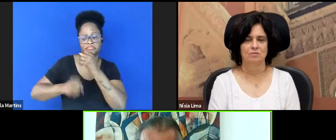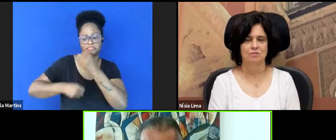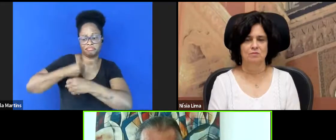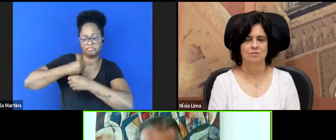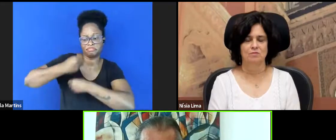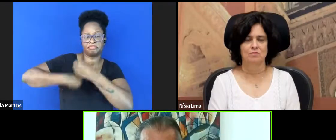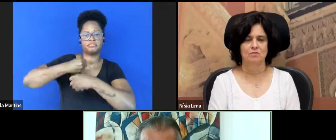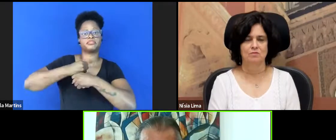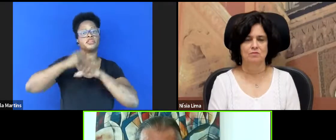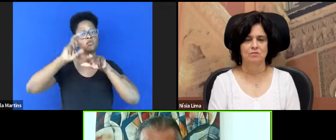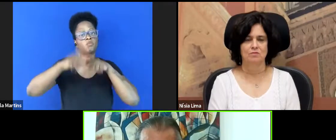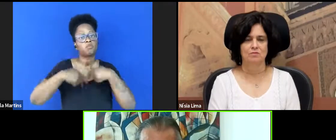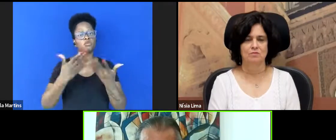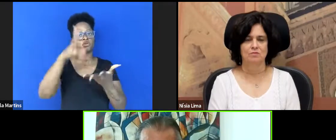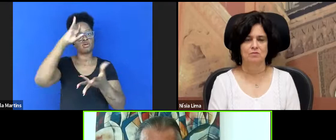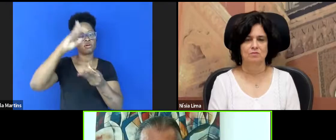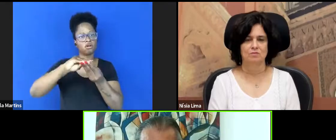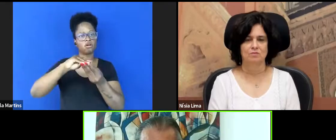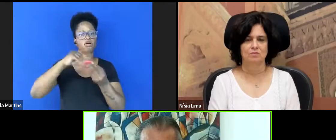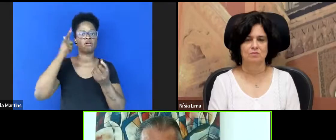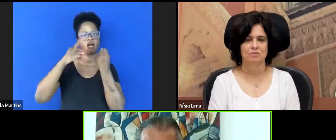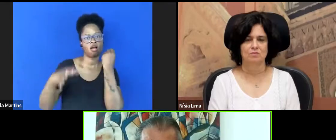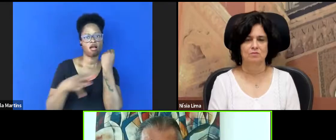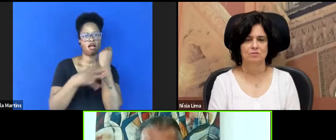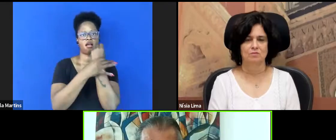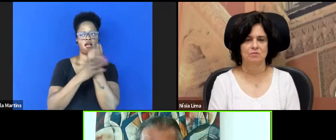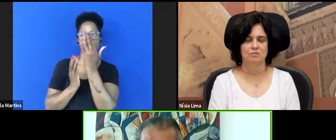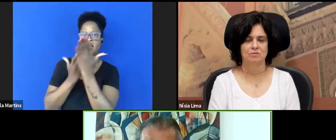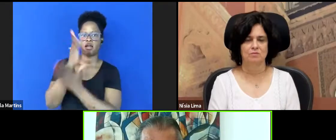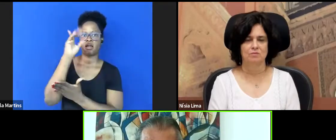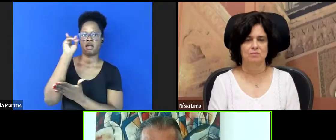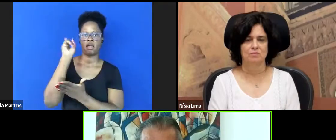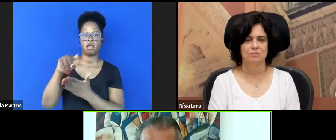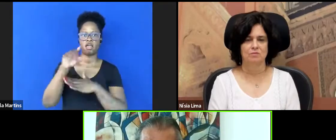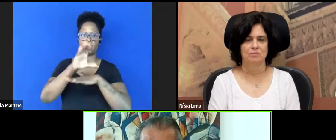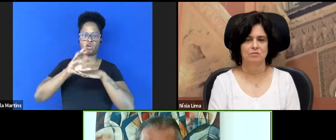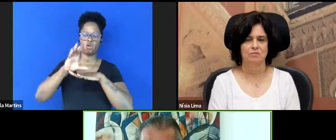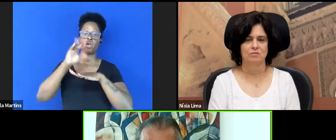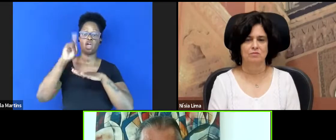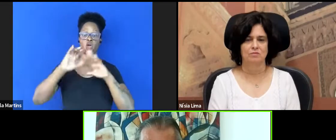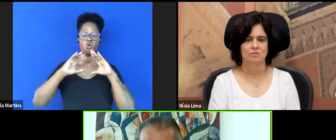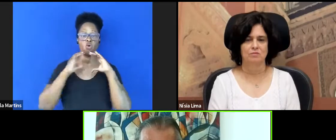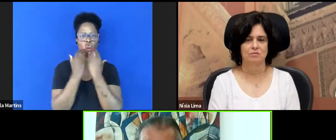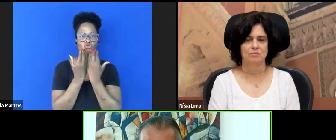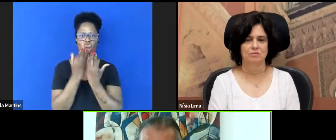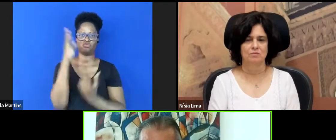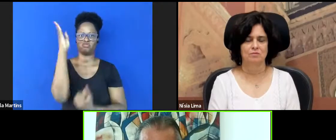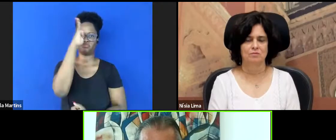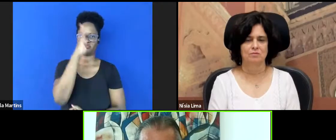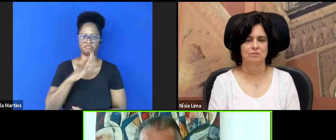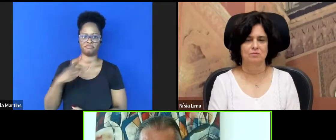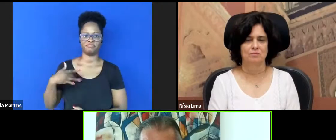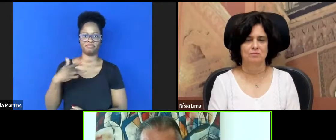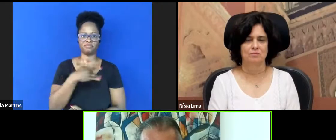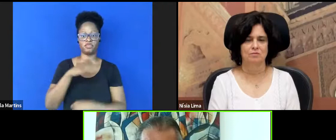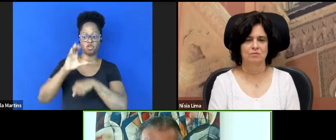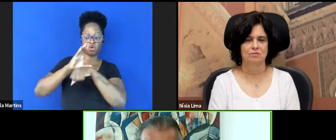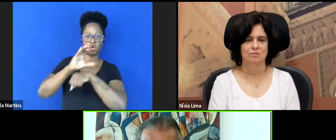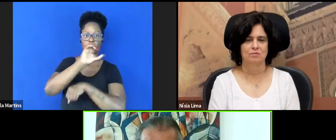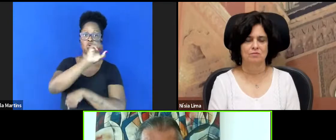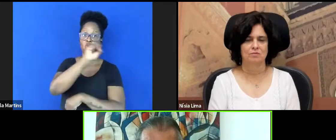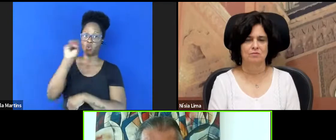Portanto, garantir os princípios aprovados na 8ª Conferência Nacional de Saúde e na Constituição de